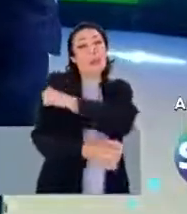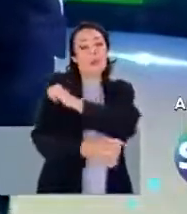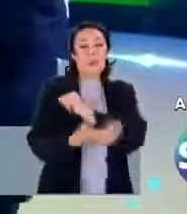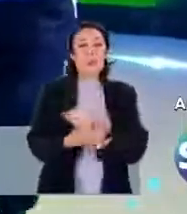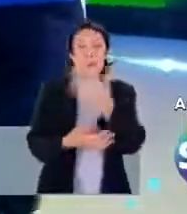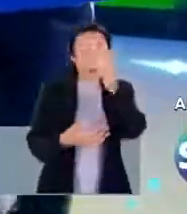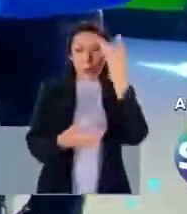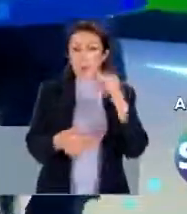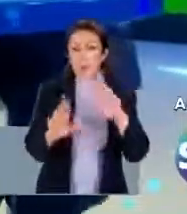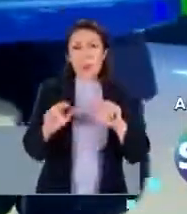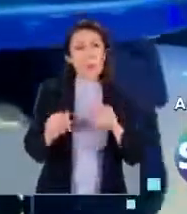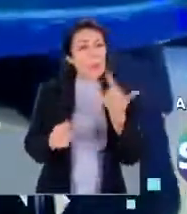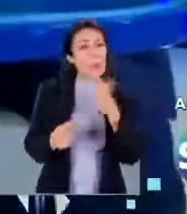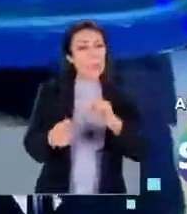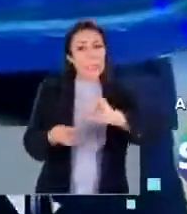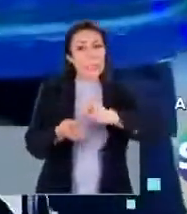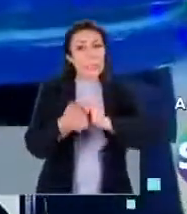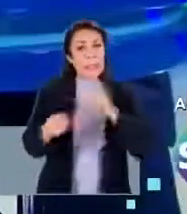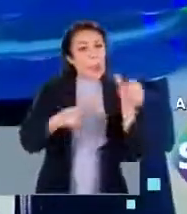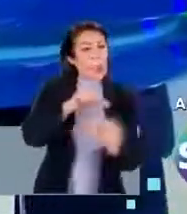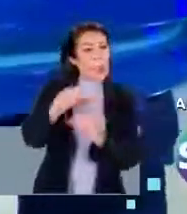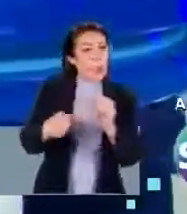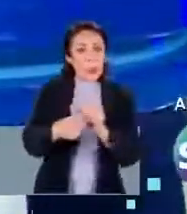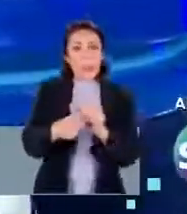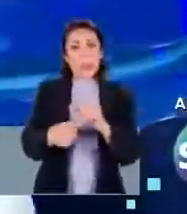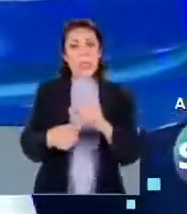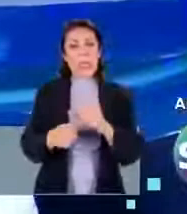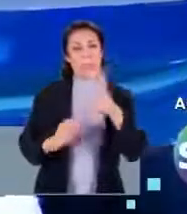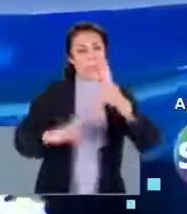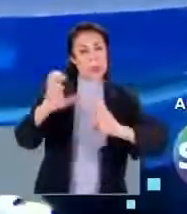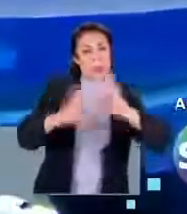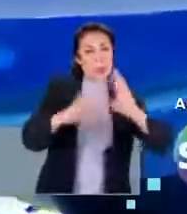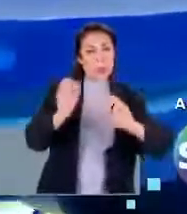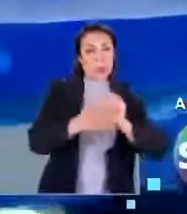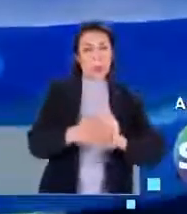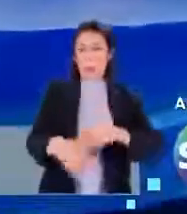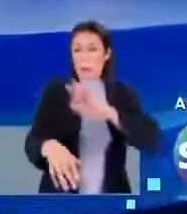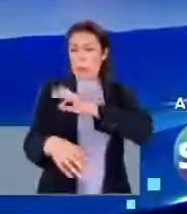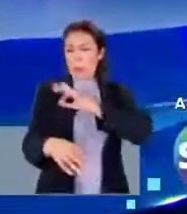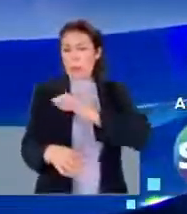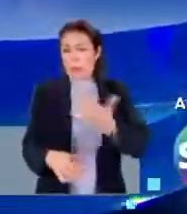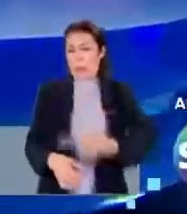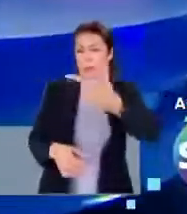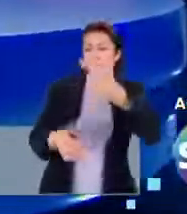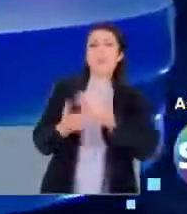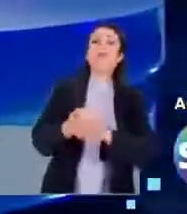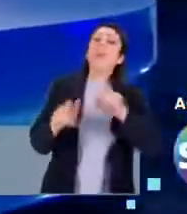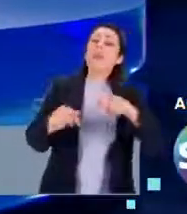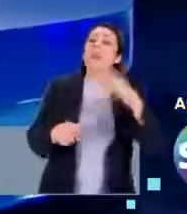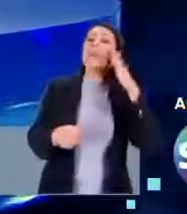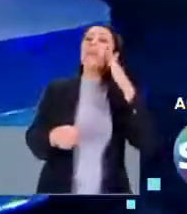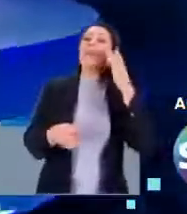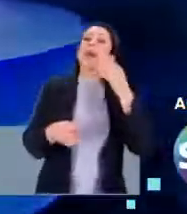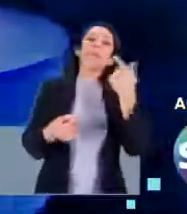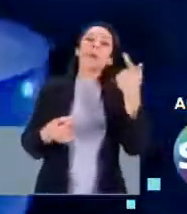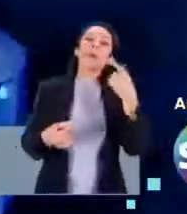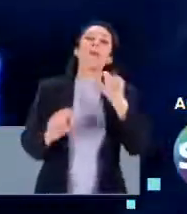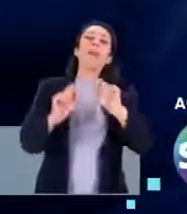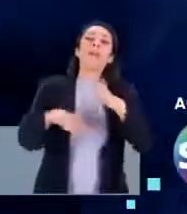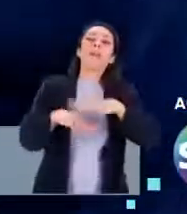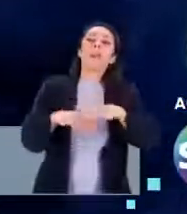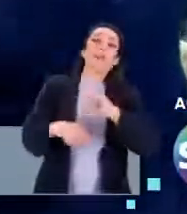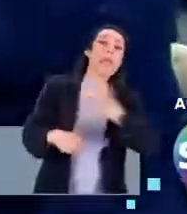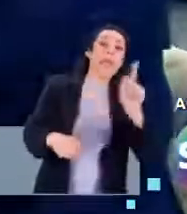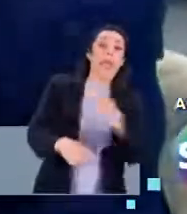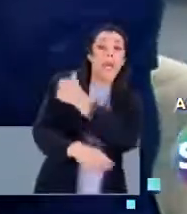consertar aquela aquela briga e sobe polícia ainda tirou aquilo você tem uma ideia por Rio de Janeiro eu